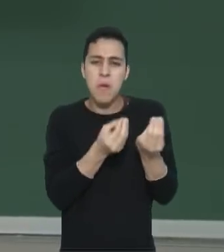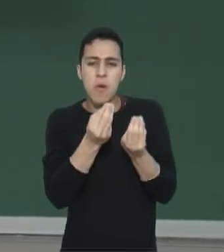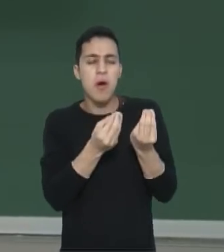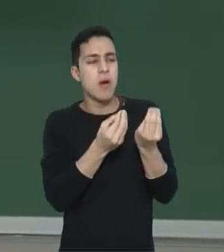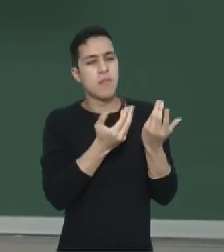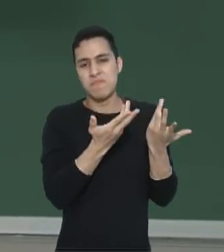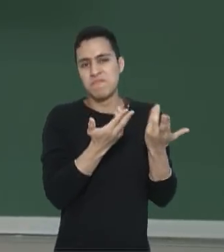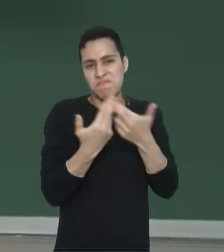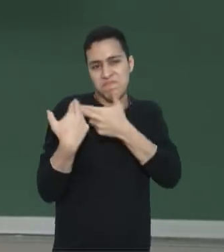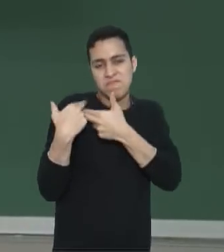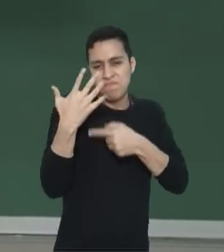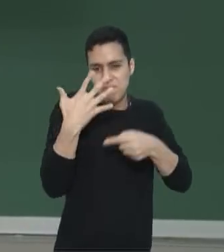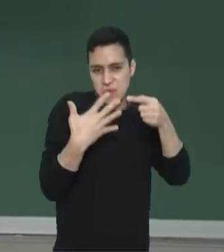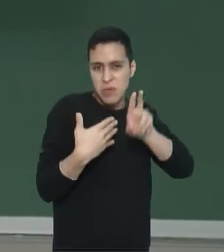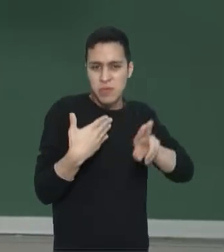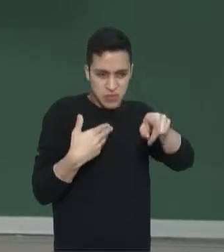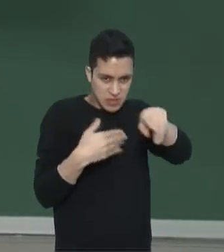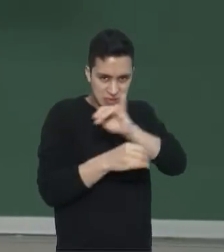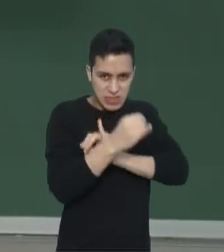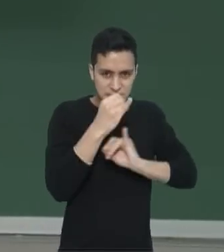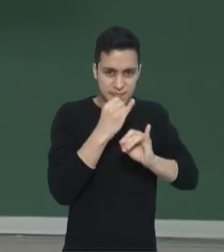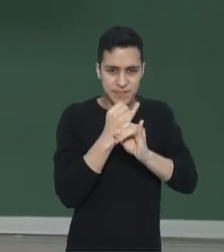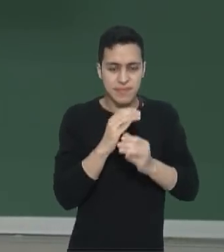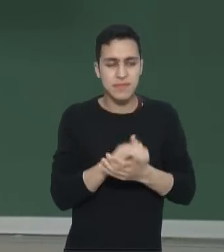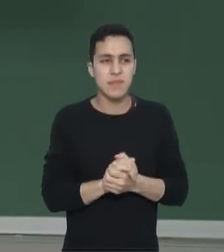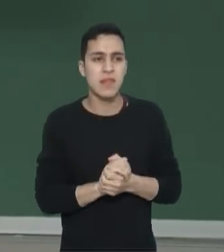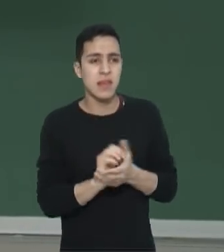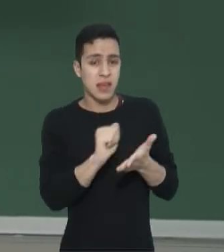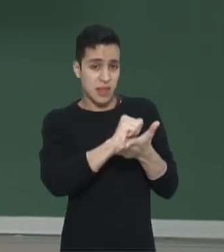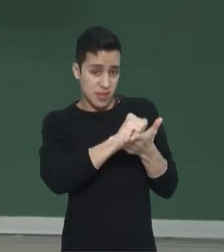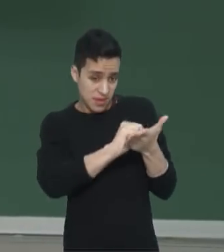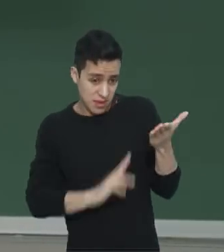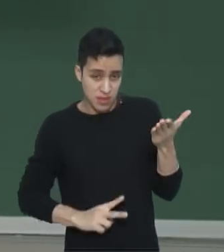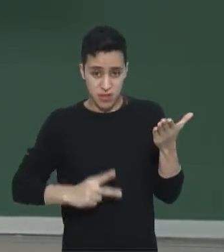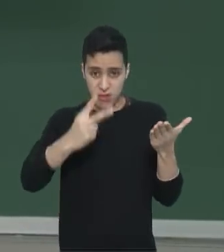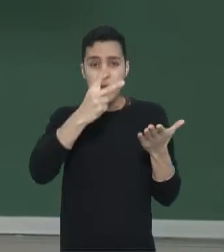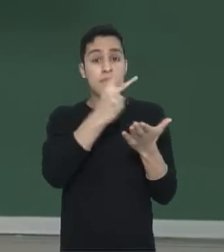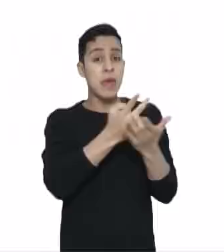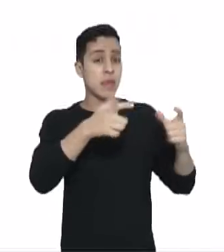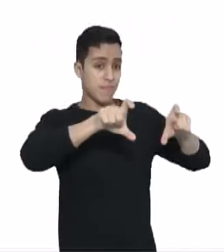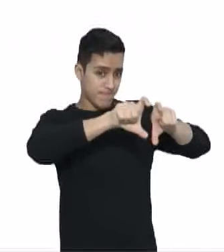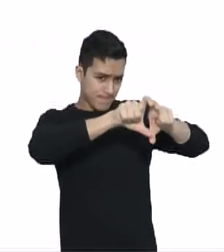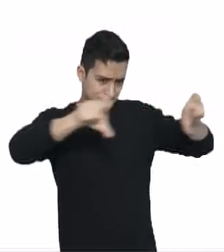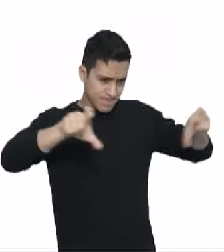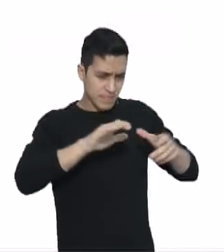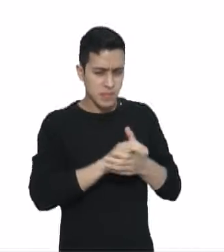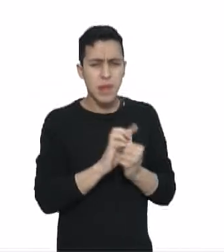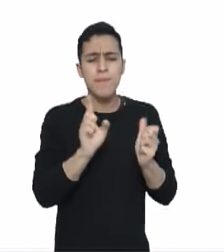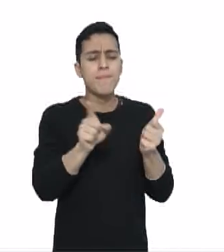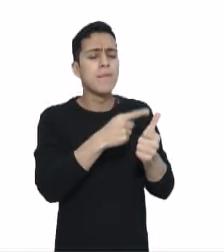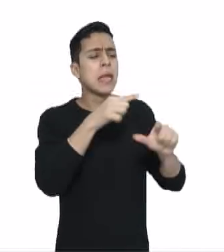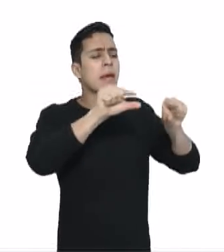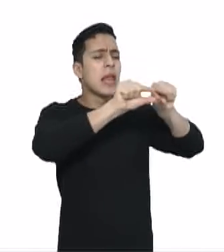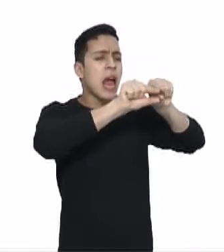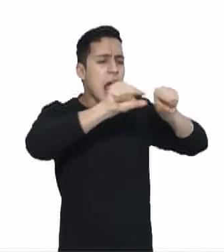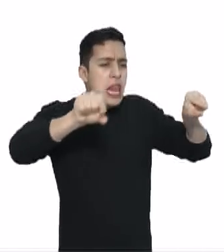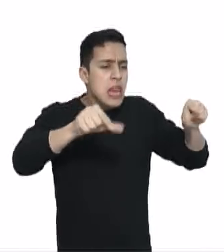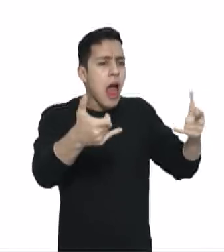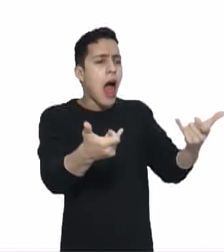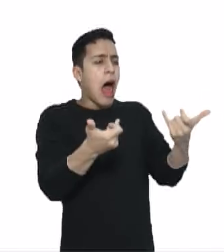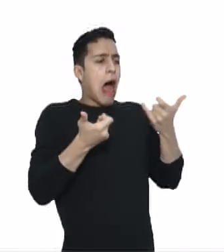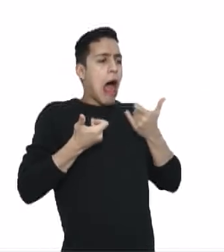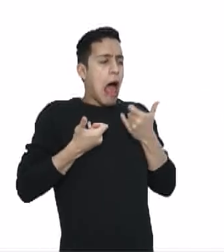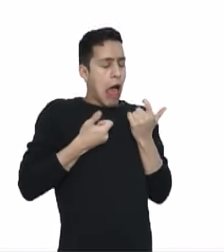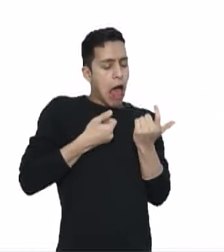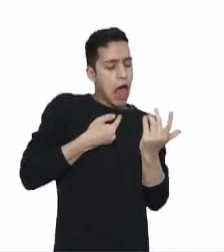internet. Exercício número 2, você utiliza esse mesmo início. O que a primeira linha informa ao